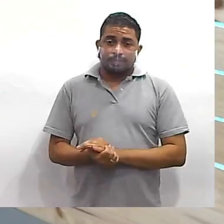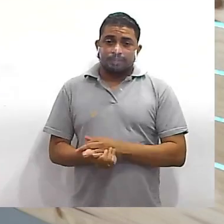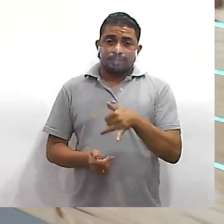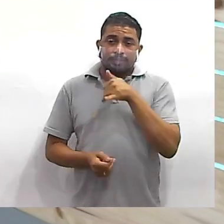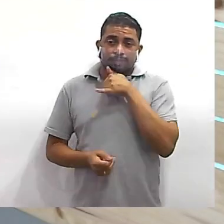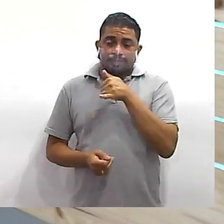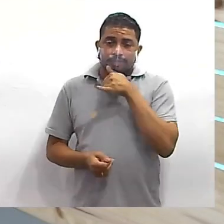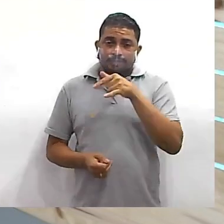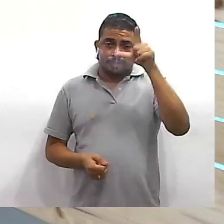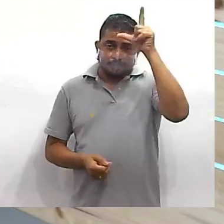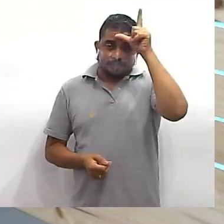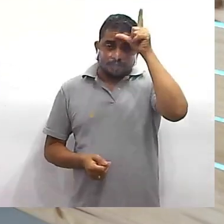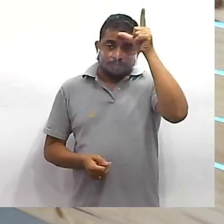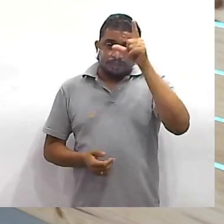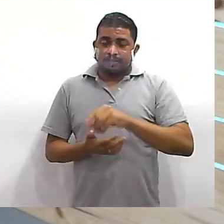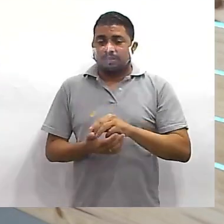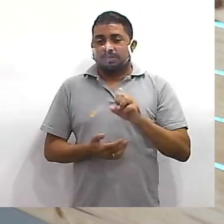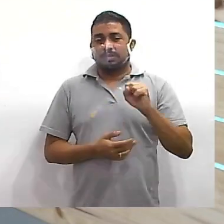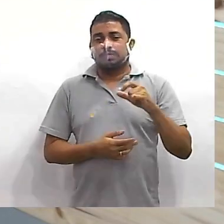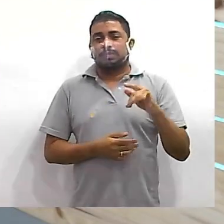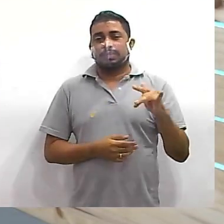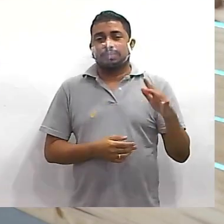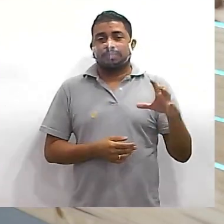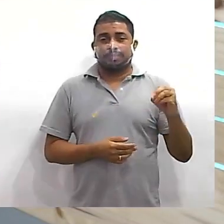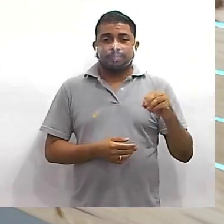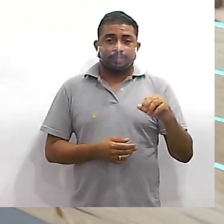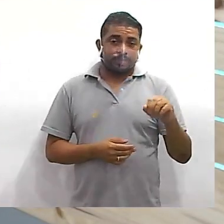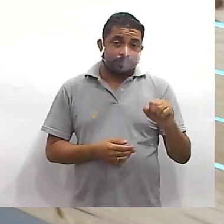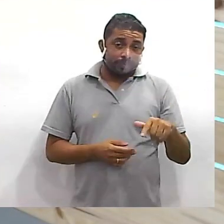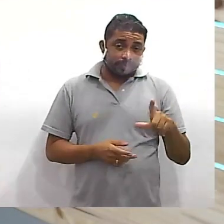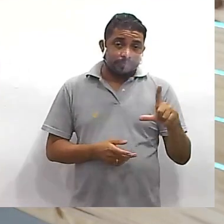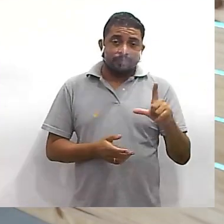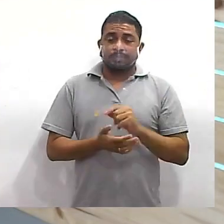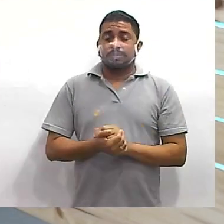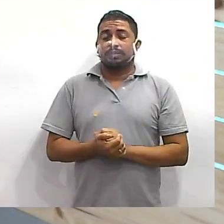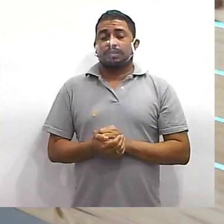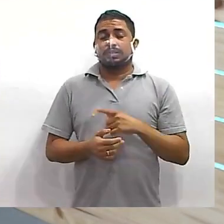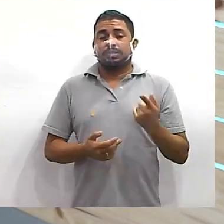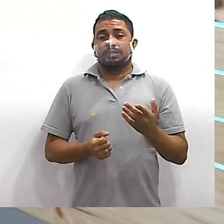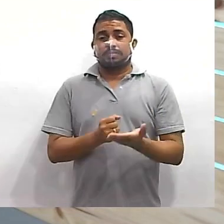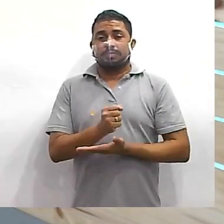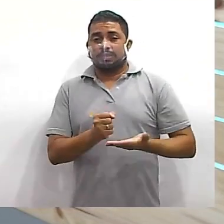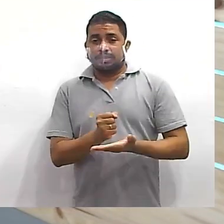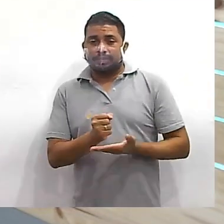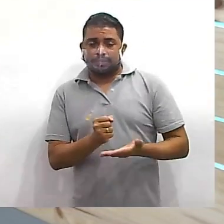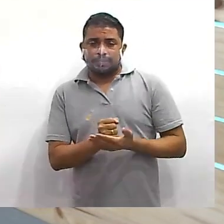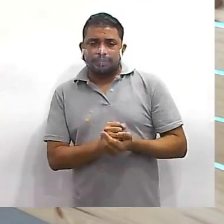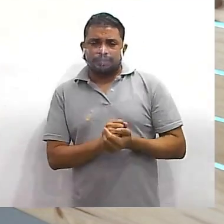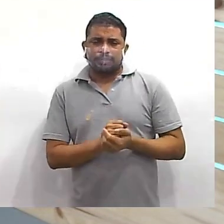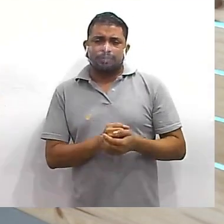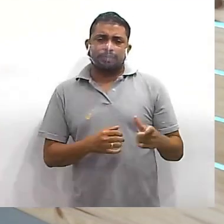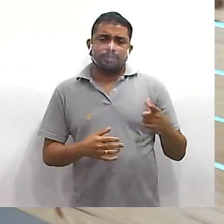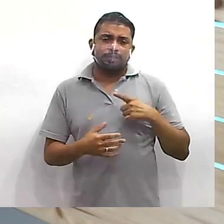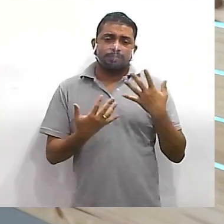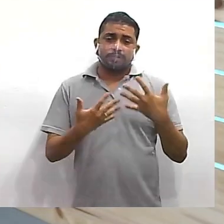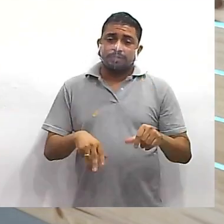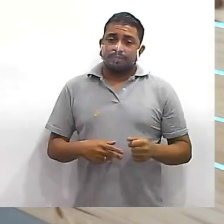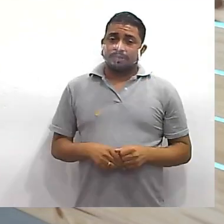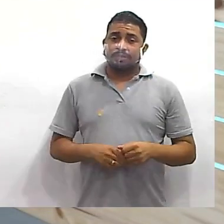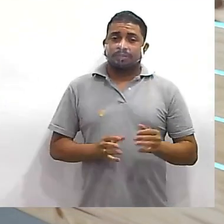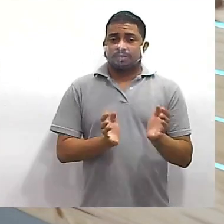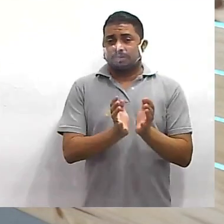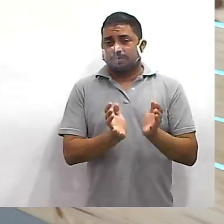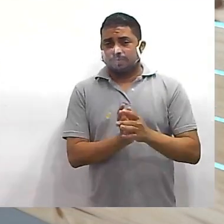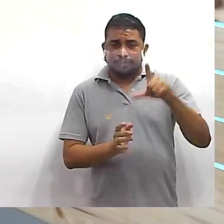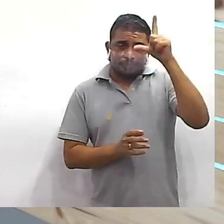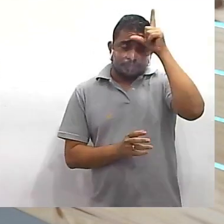liderança situacional, tá, minha gente? A liderança situacional é aquela onde é baseada na maturidade da equipe. Então, o líder, o